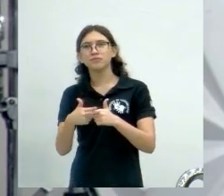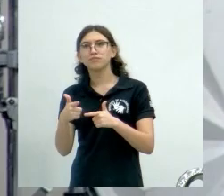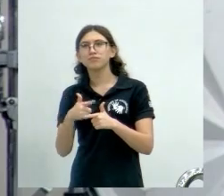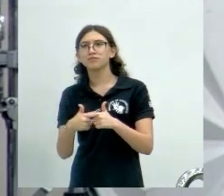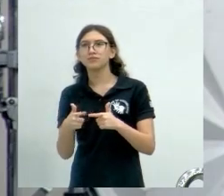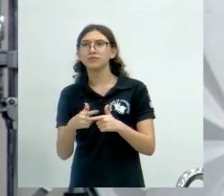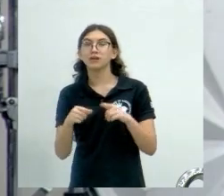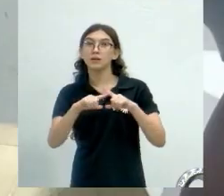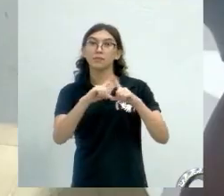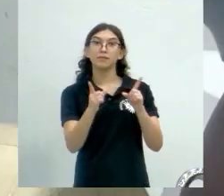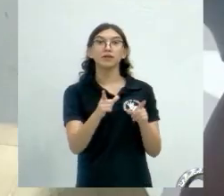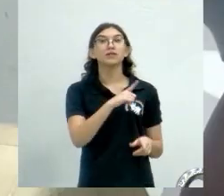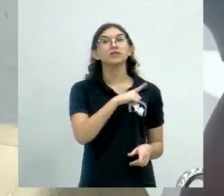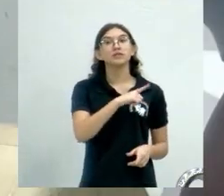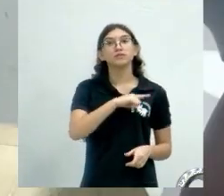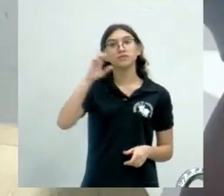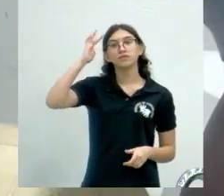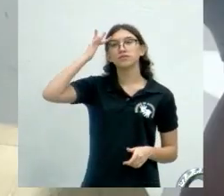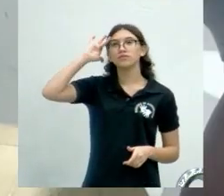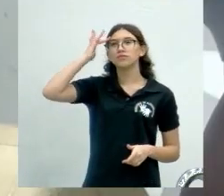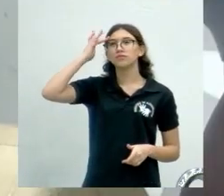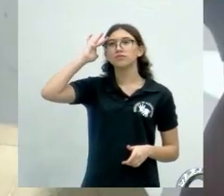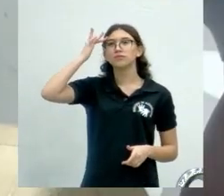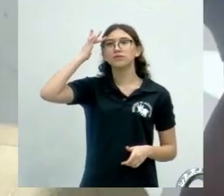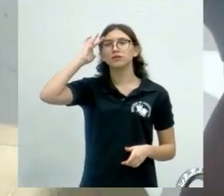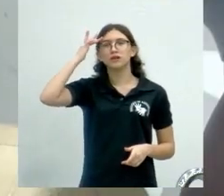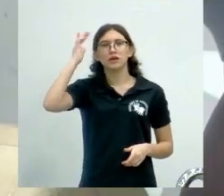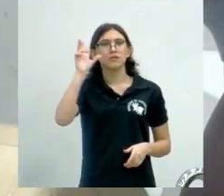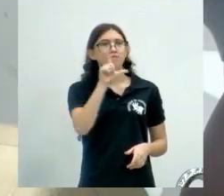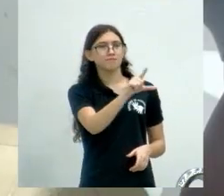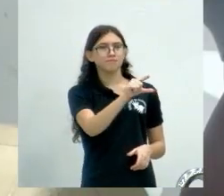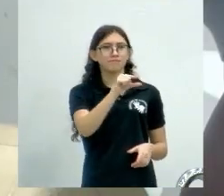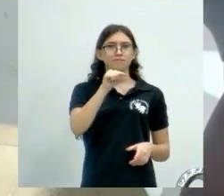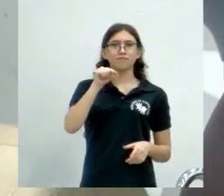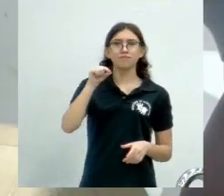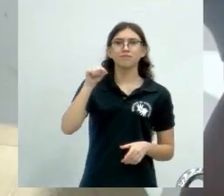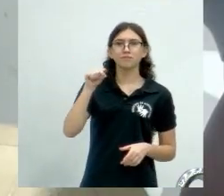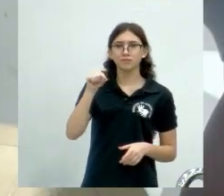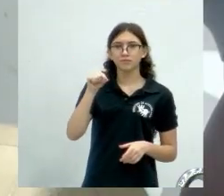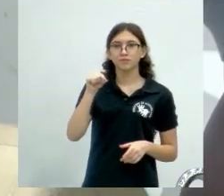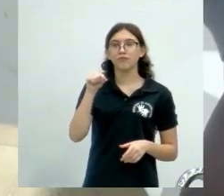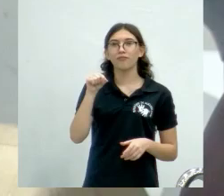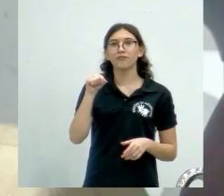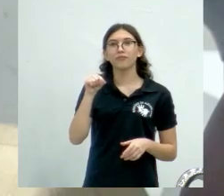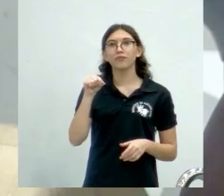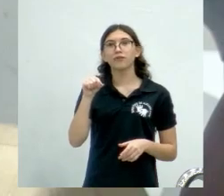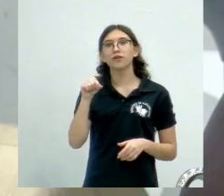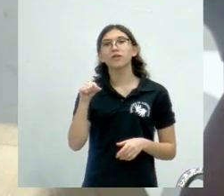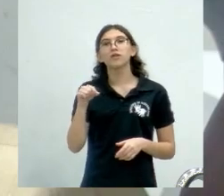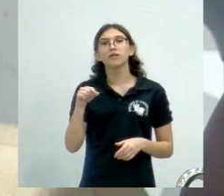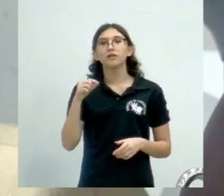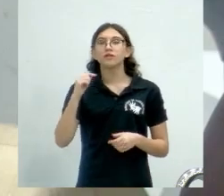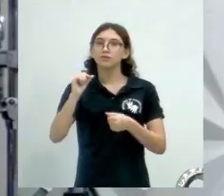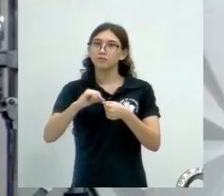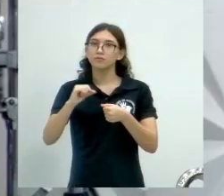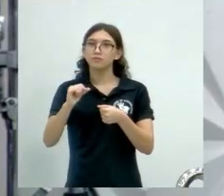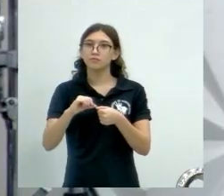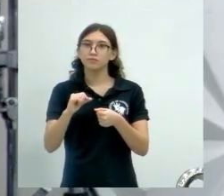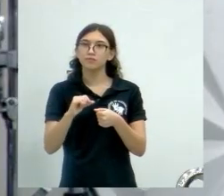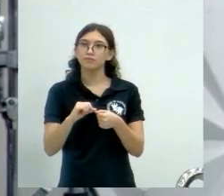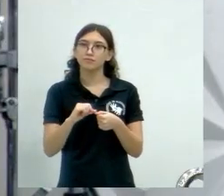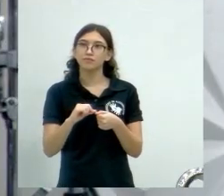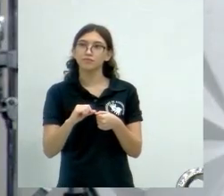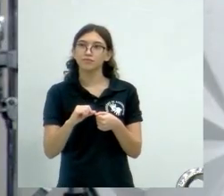ter sabedoria para contorná-la, contornar aquele conflito no casamento, contornar